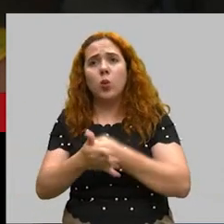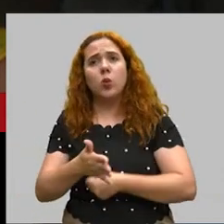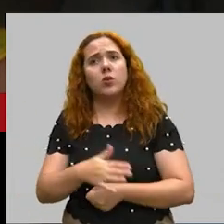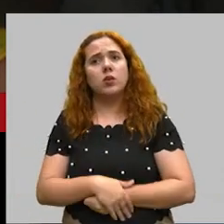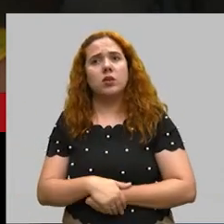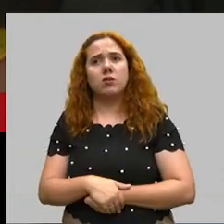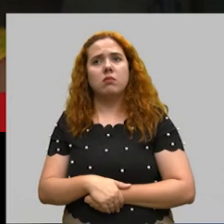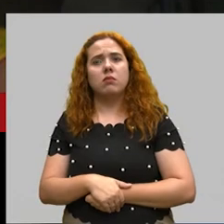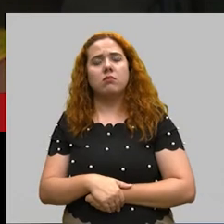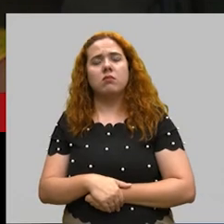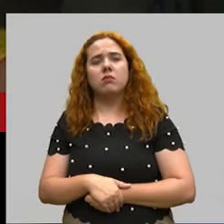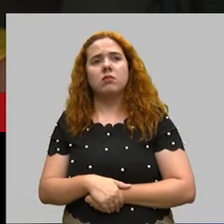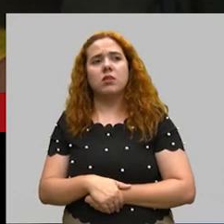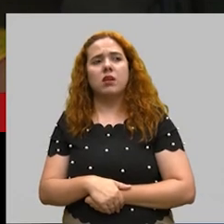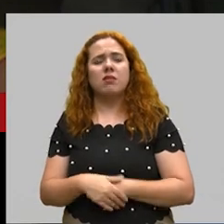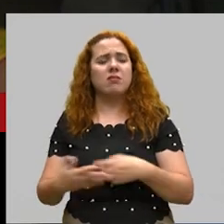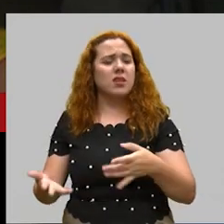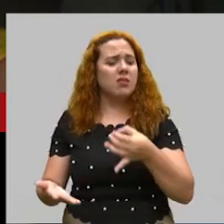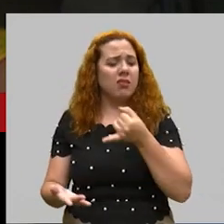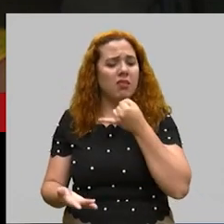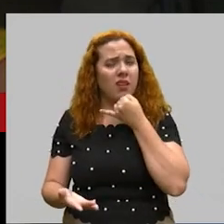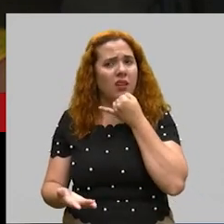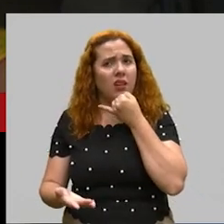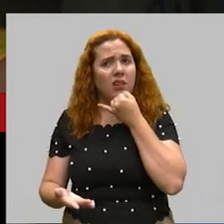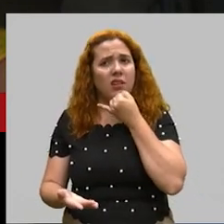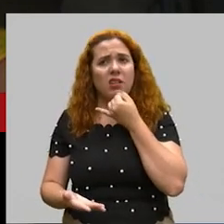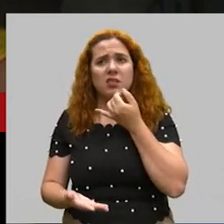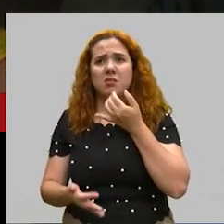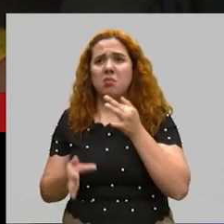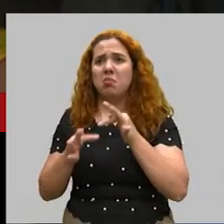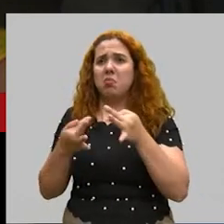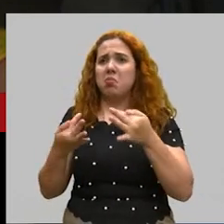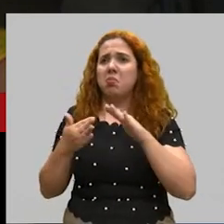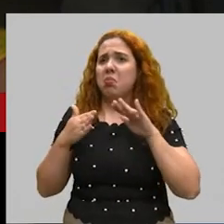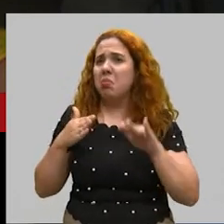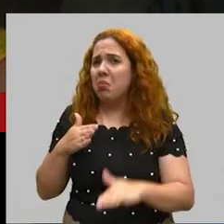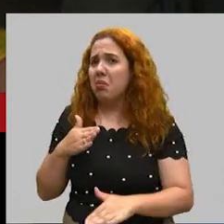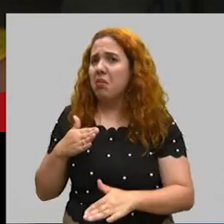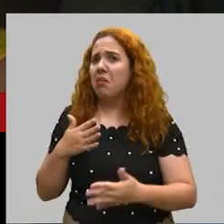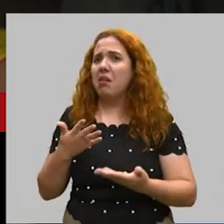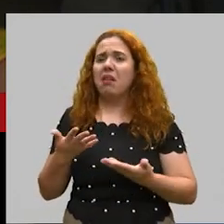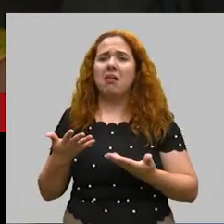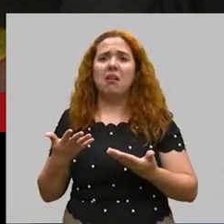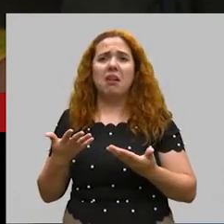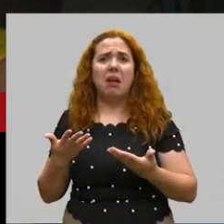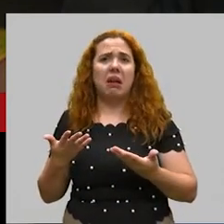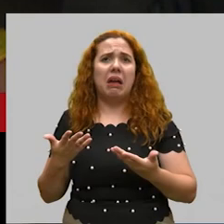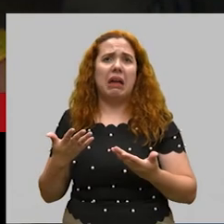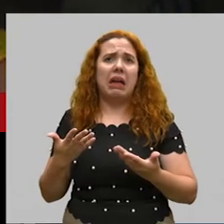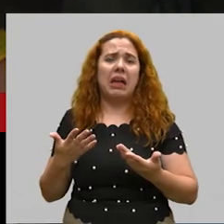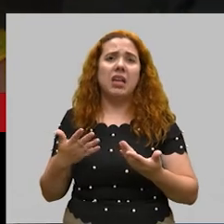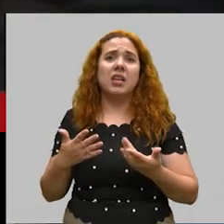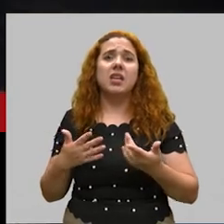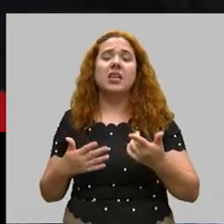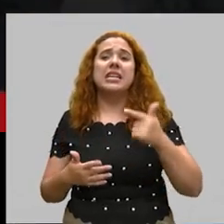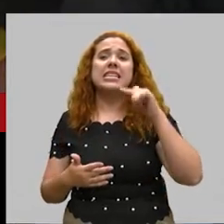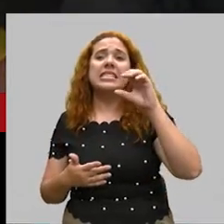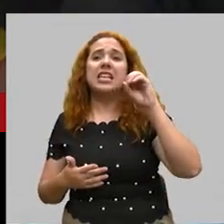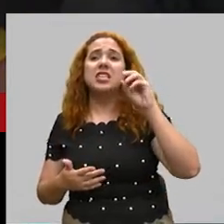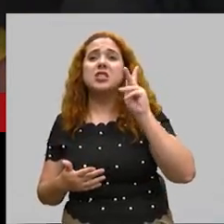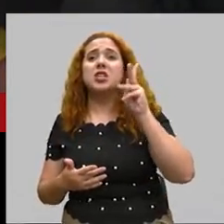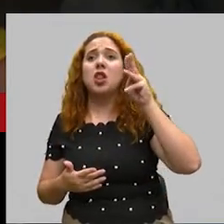triste a gente ter que se humilhar a gente veio no ônibus falando a gente viajou 700